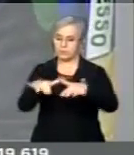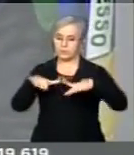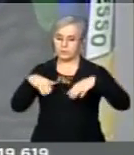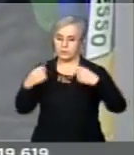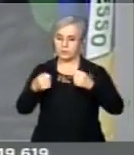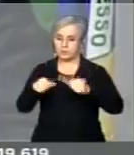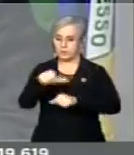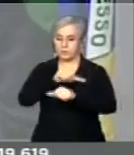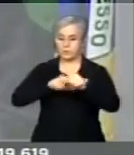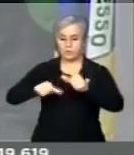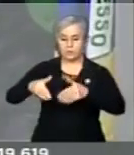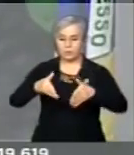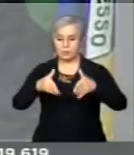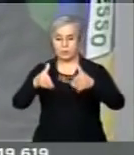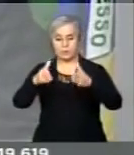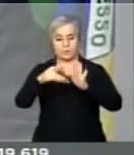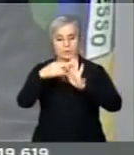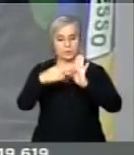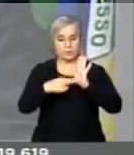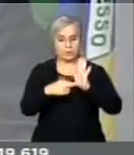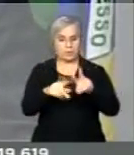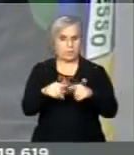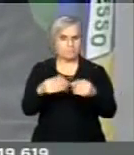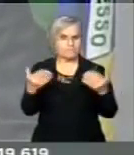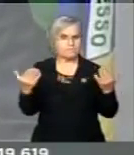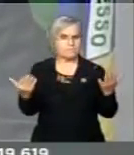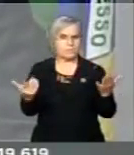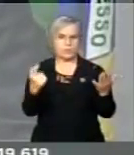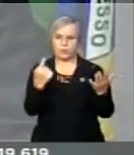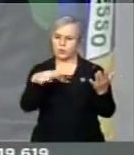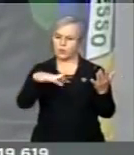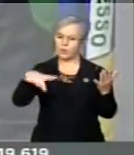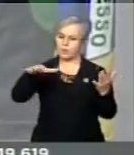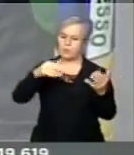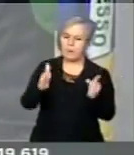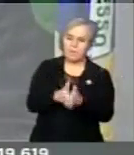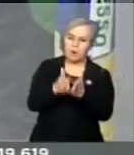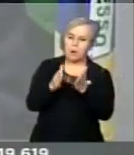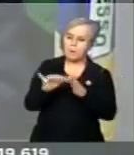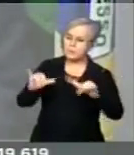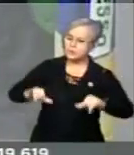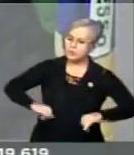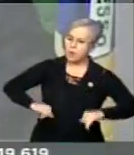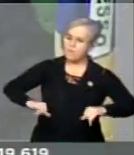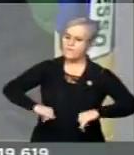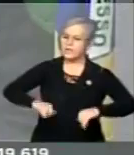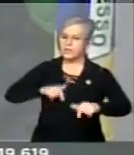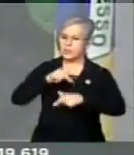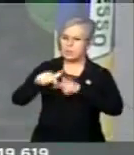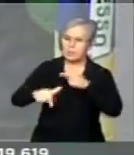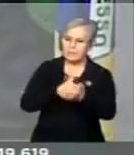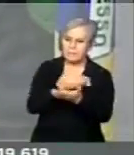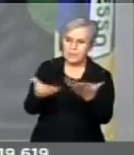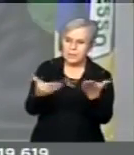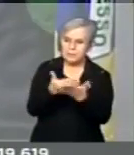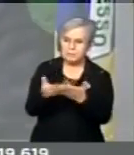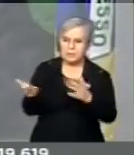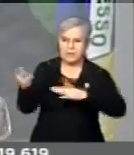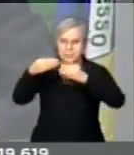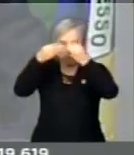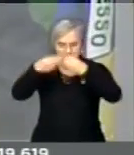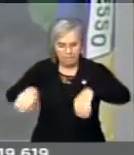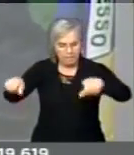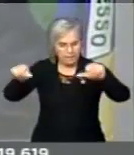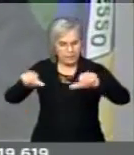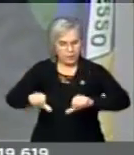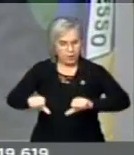novo rumo. Mas nós não podemos deixar com isso que uma região pobre que está sofrendo, que está com desemprego, seja prejudicada. E